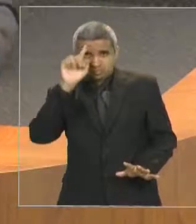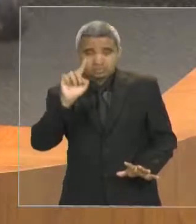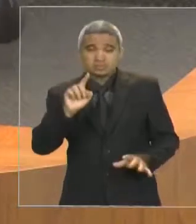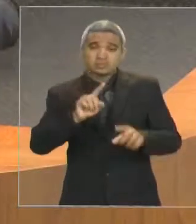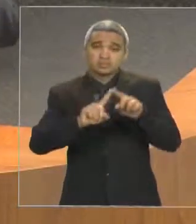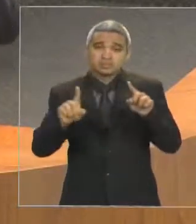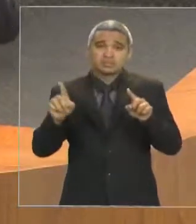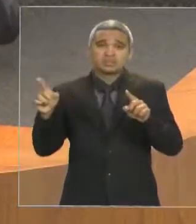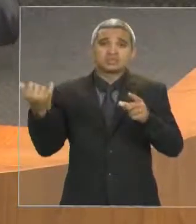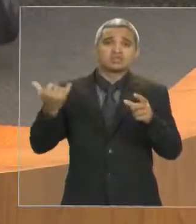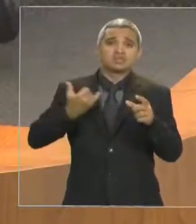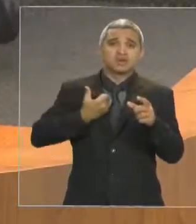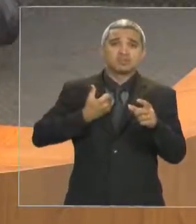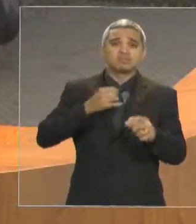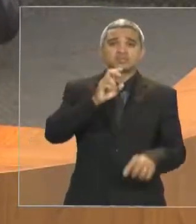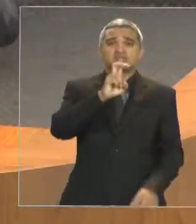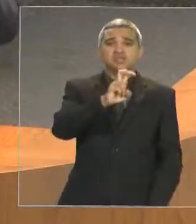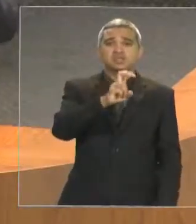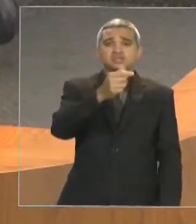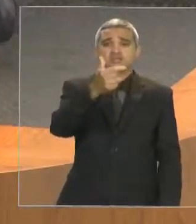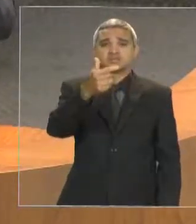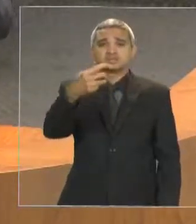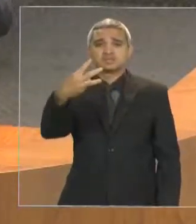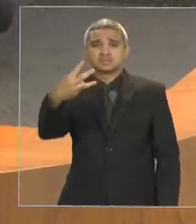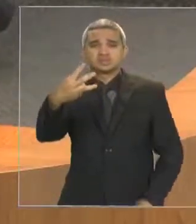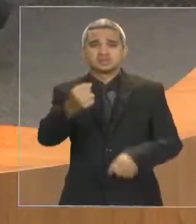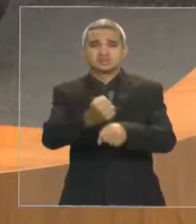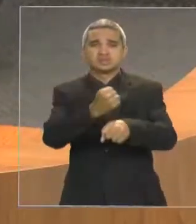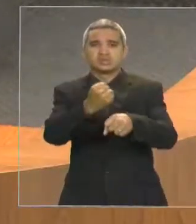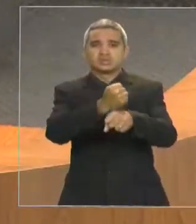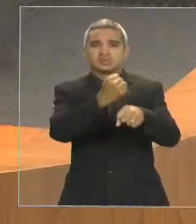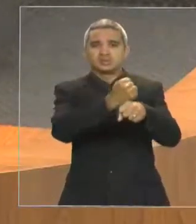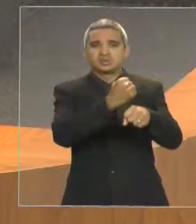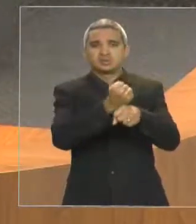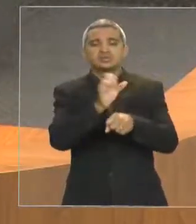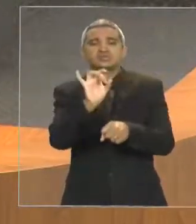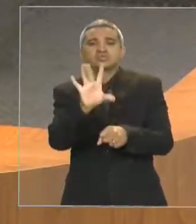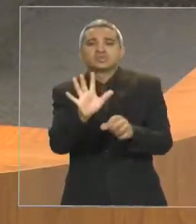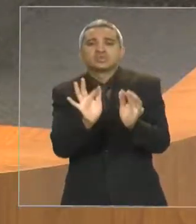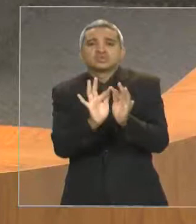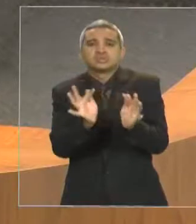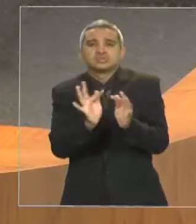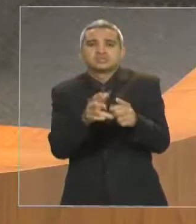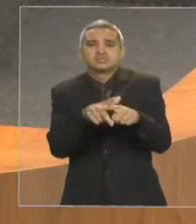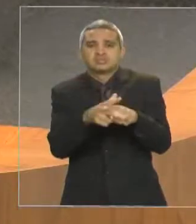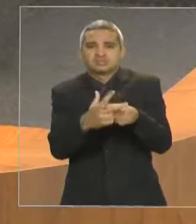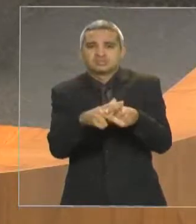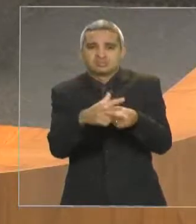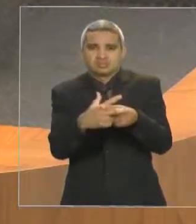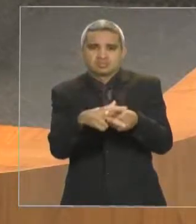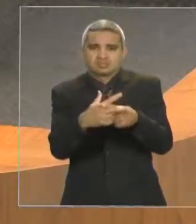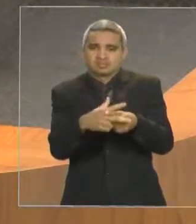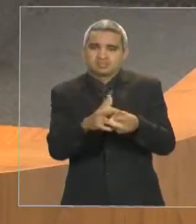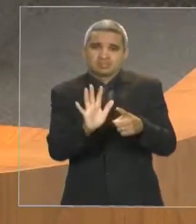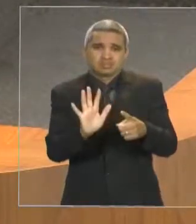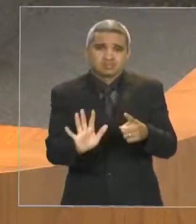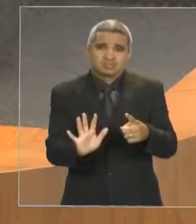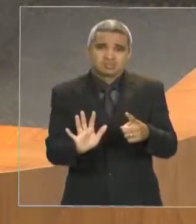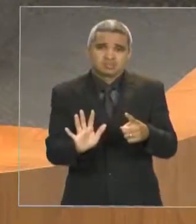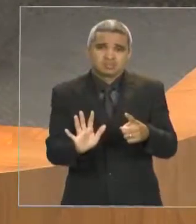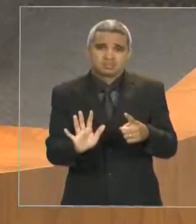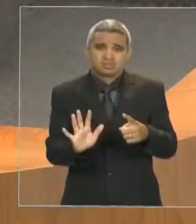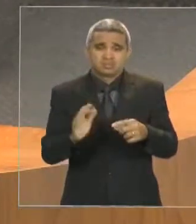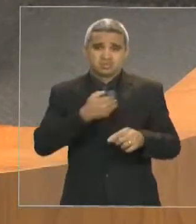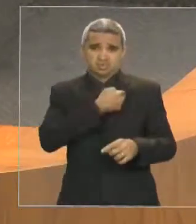que 523 intervenções realizadas são manutenção. Quer dizer, da propaganda do governo de mais de